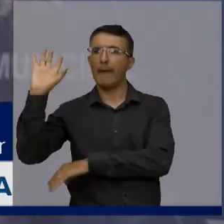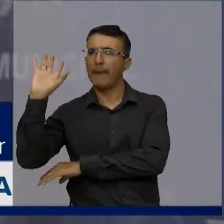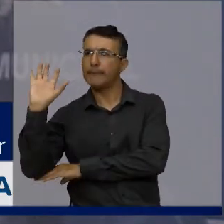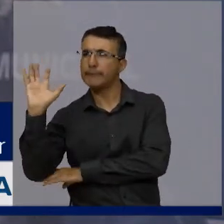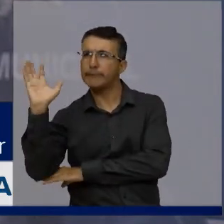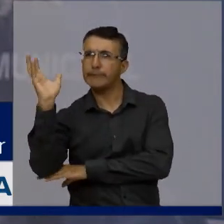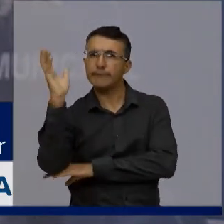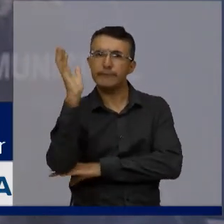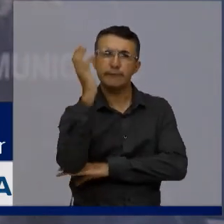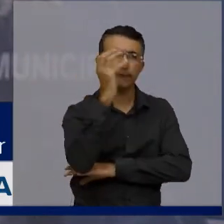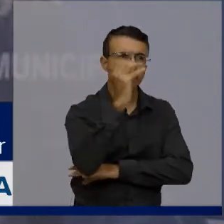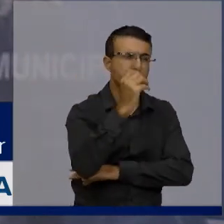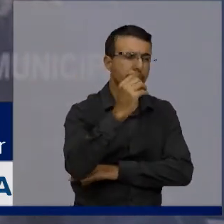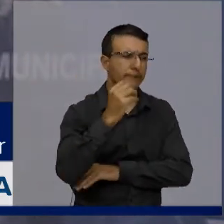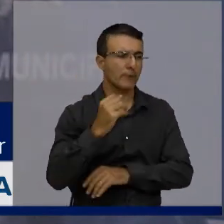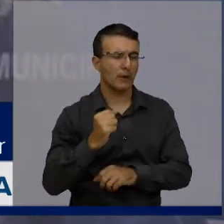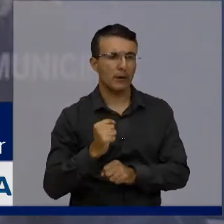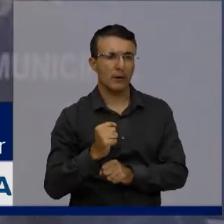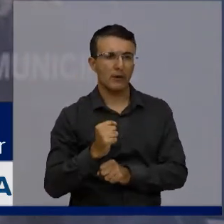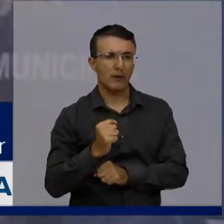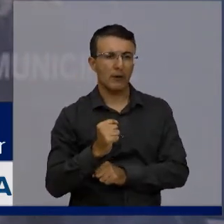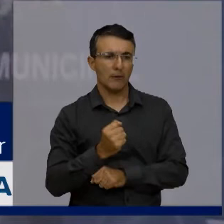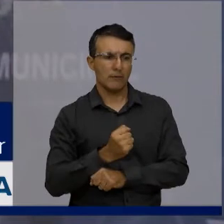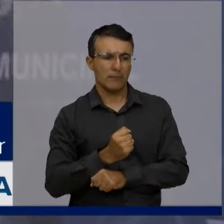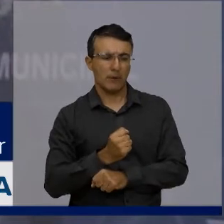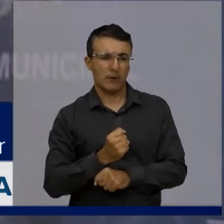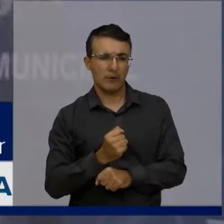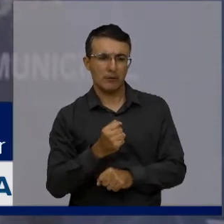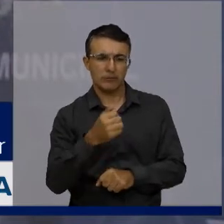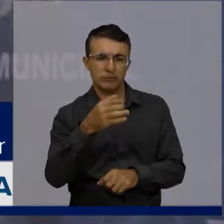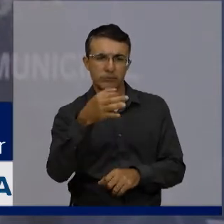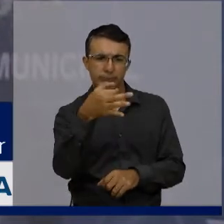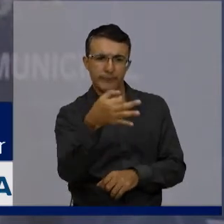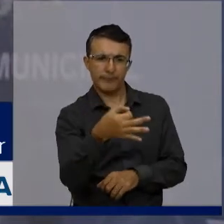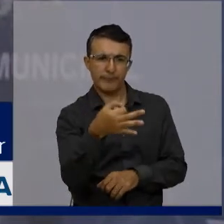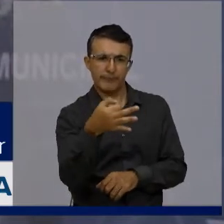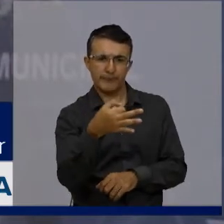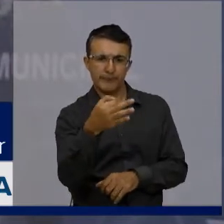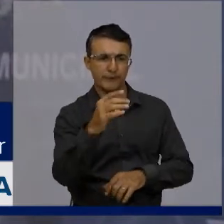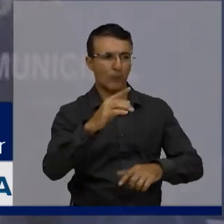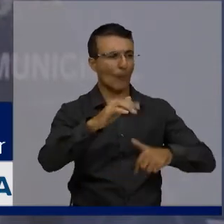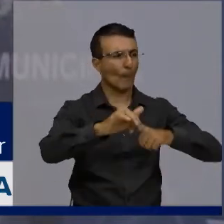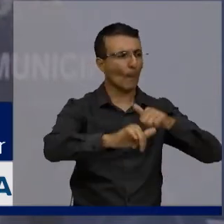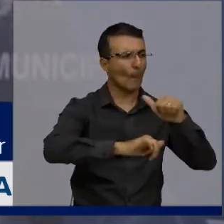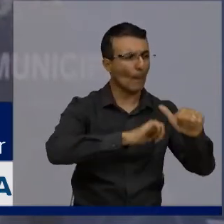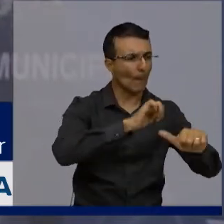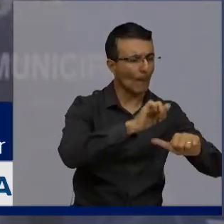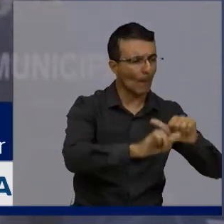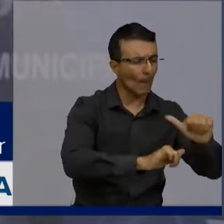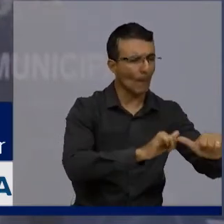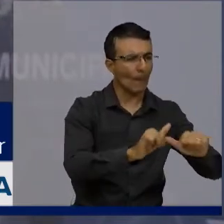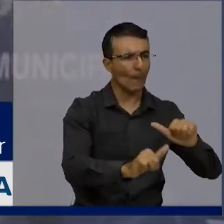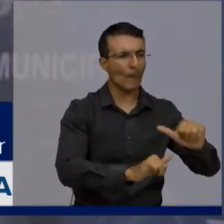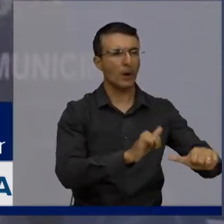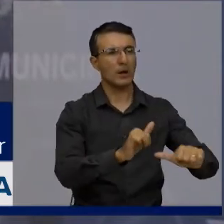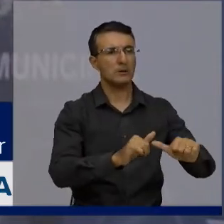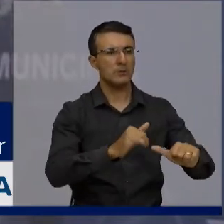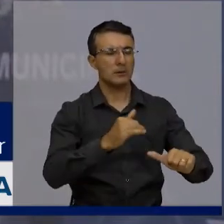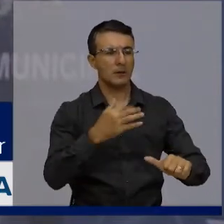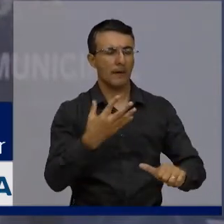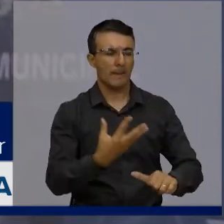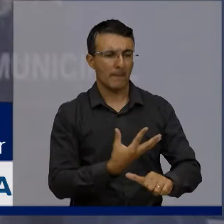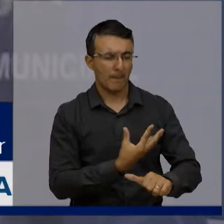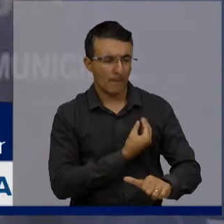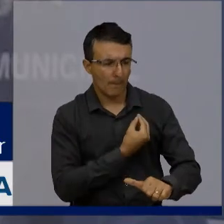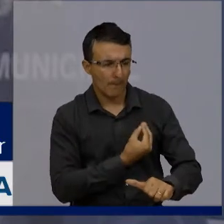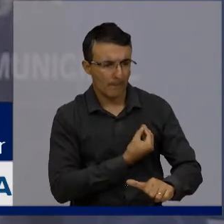perdida tendem a ser focos de transmissões virais. Os morcegos, prováveis reservatórios do Ebola e também do